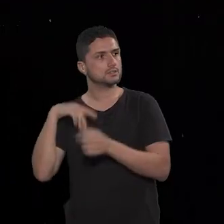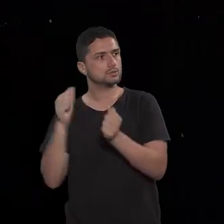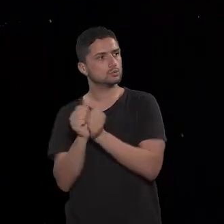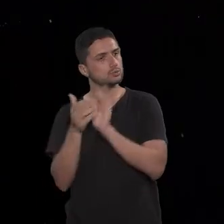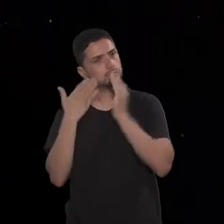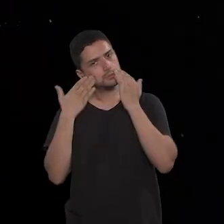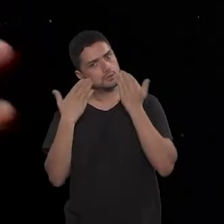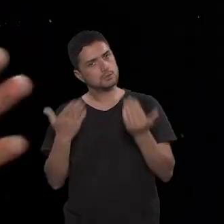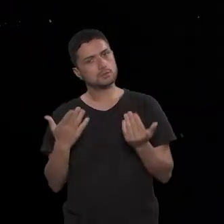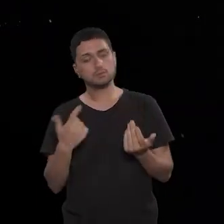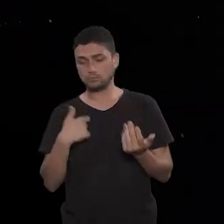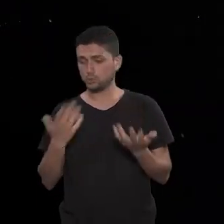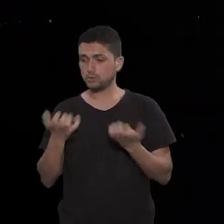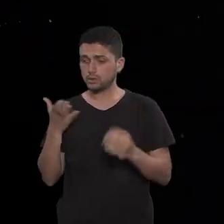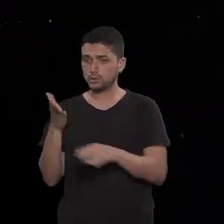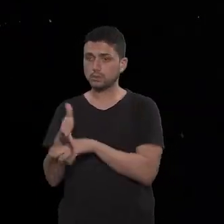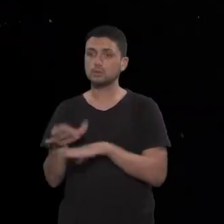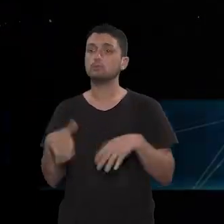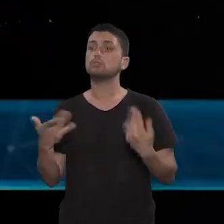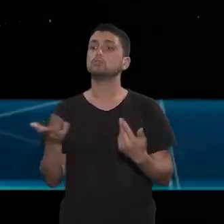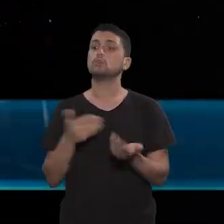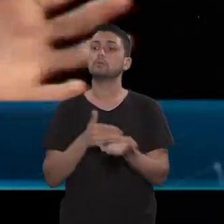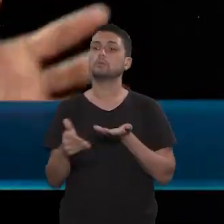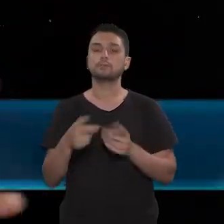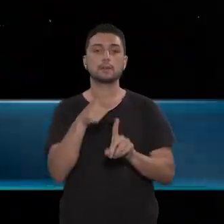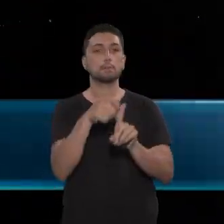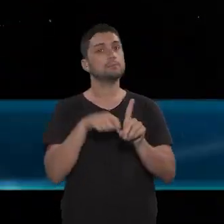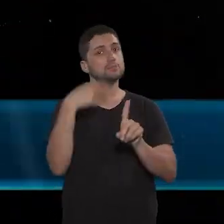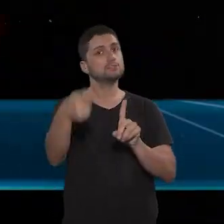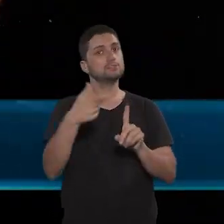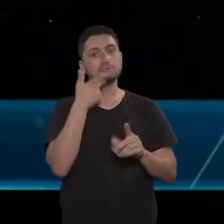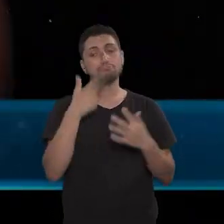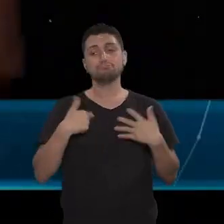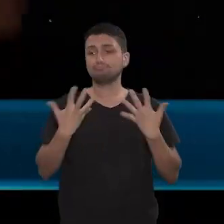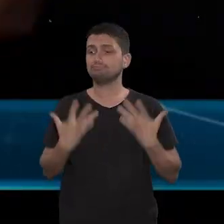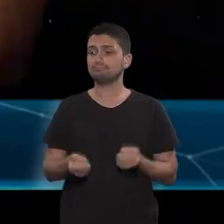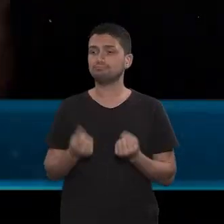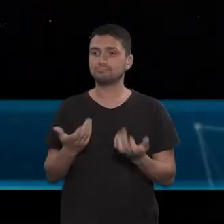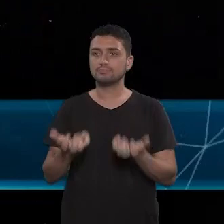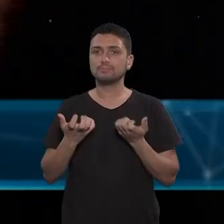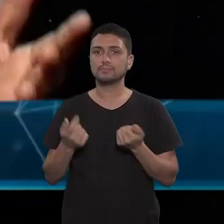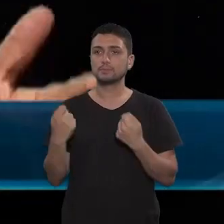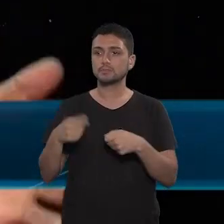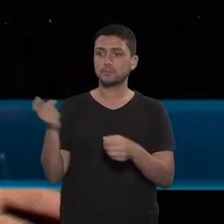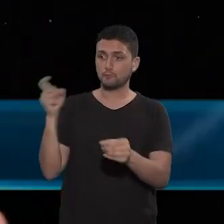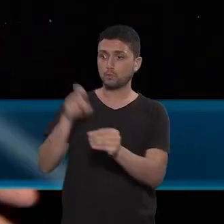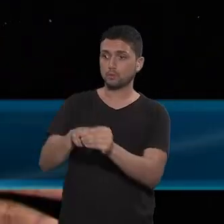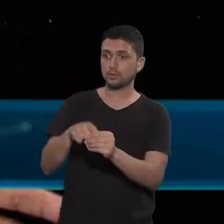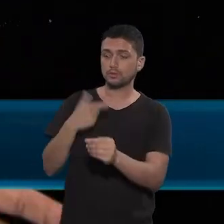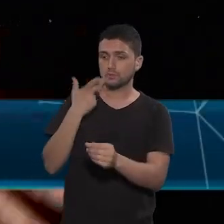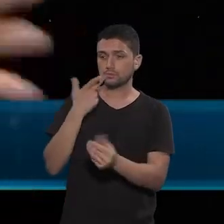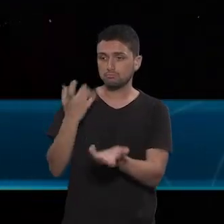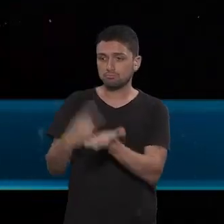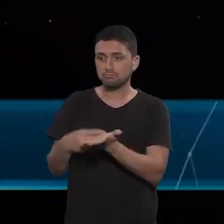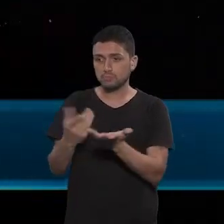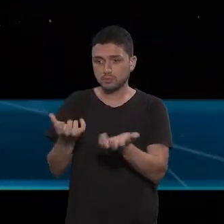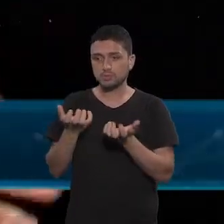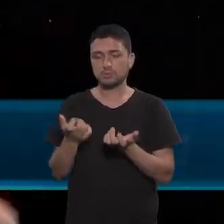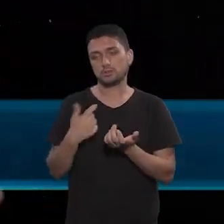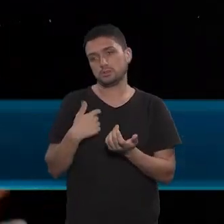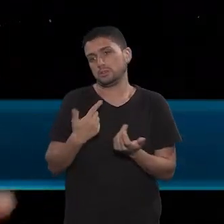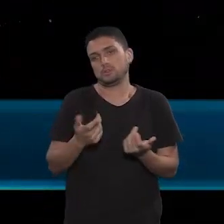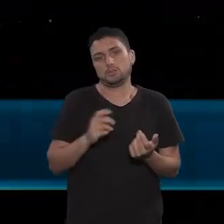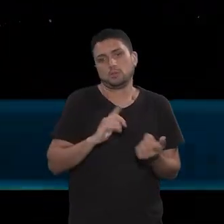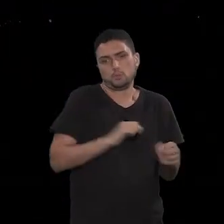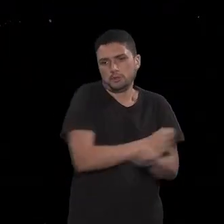França? Não sei o que. Eu falei, topo fazer, quando é que começa? Mês que vem, tá? Eles teriam que retornar, eu